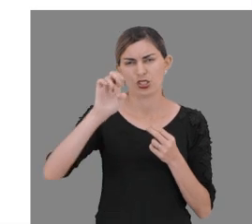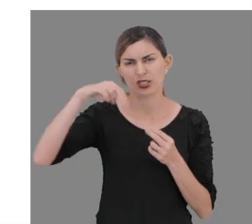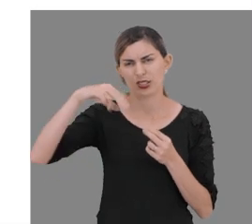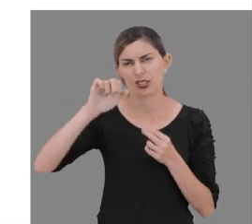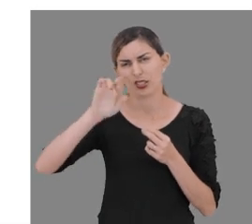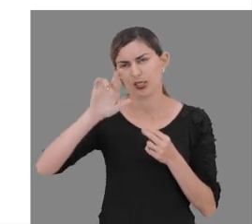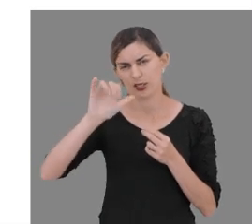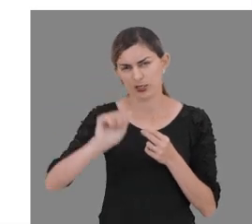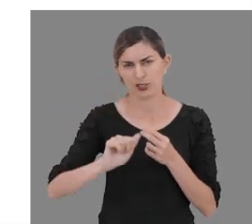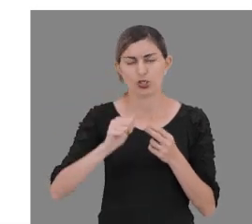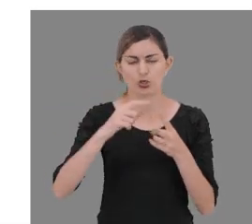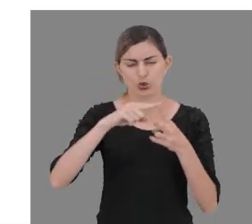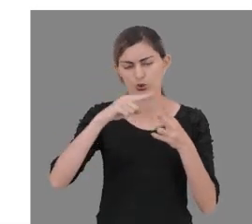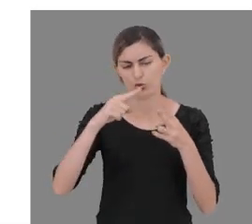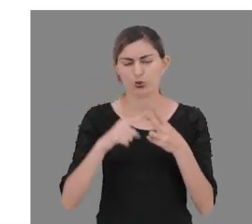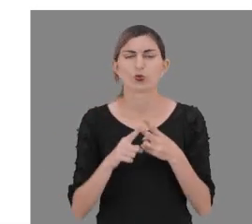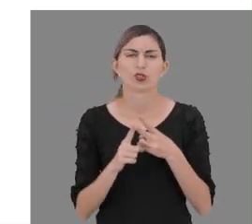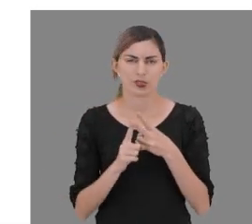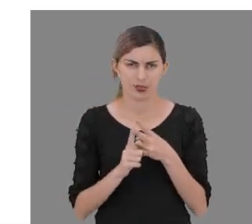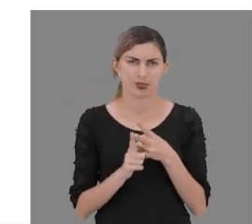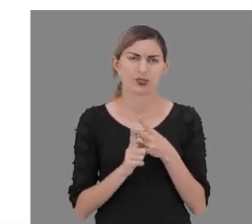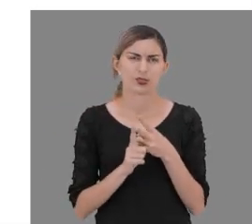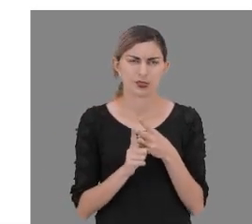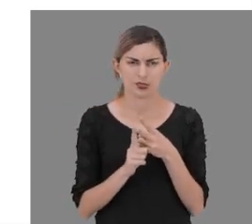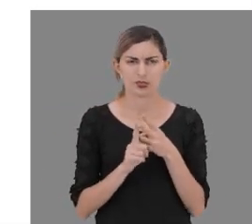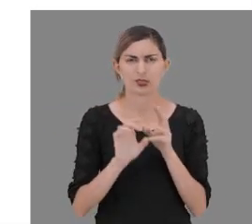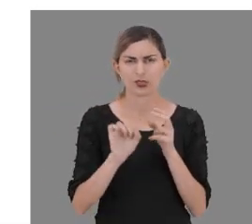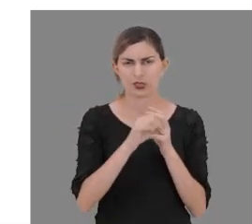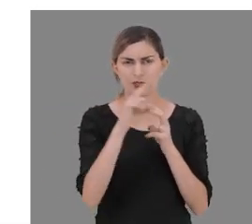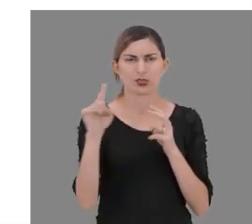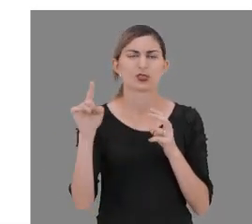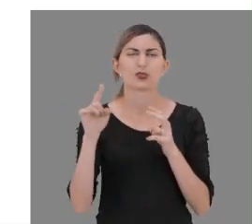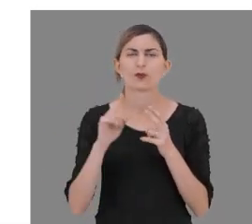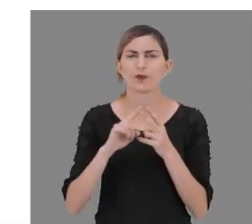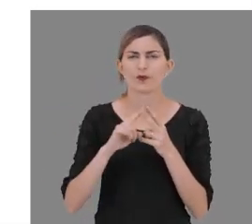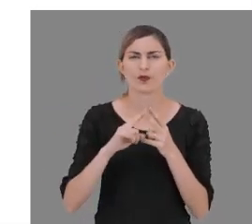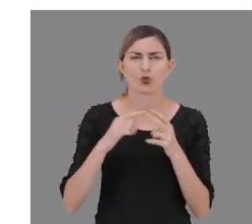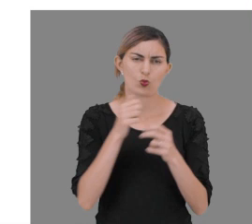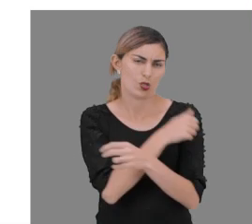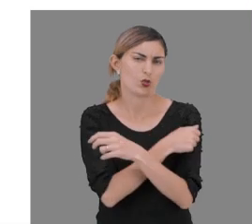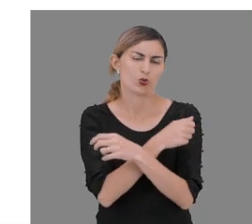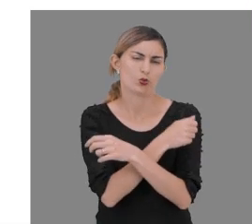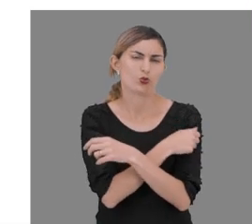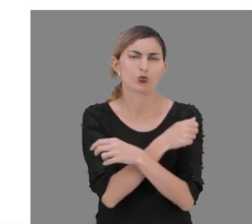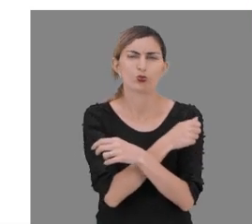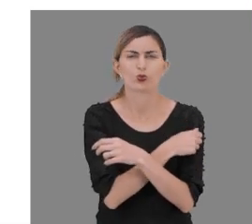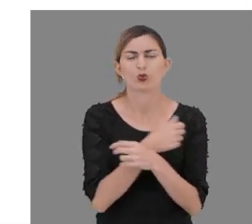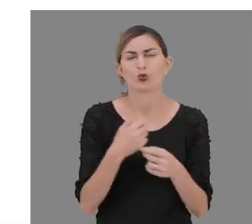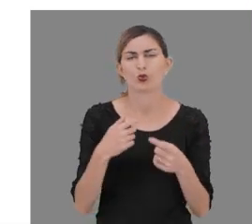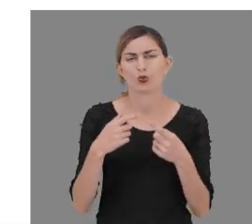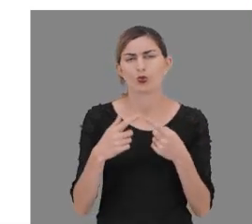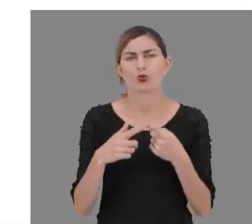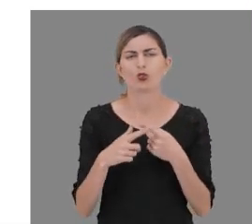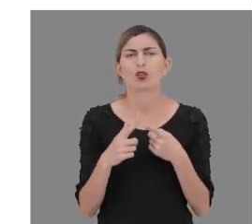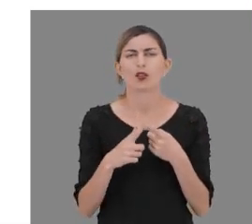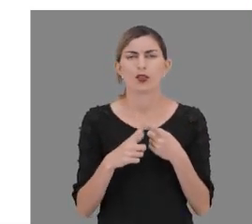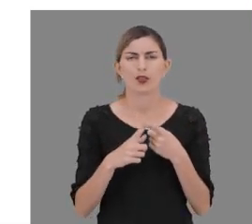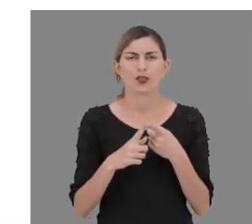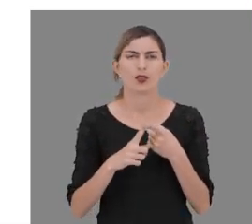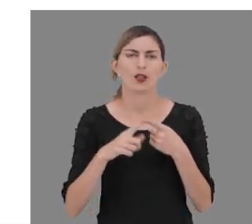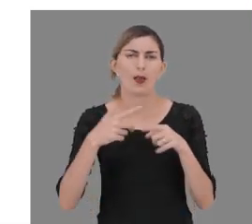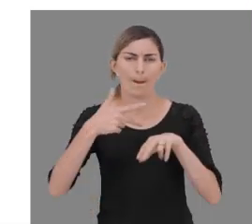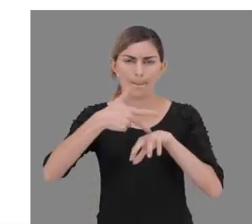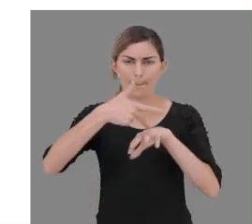mais genérica e duas entidades que são herdadas do aluno, no caso